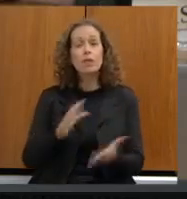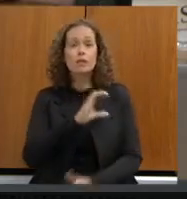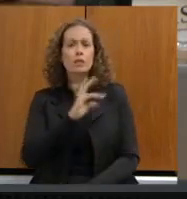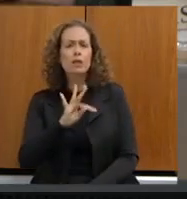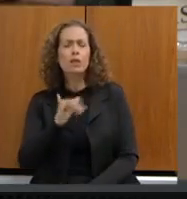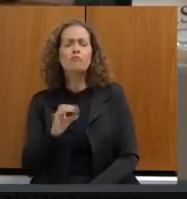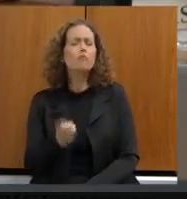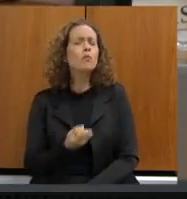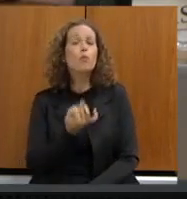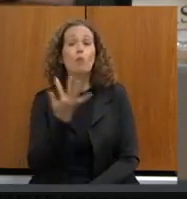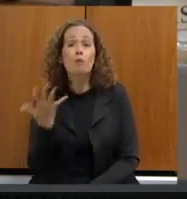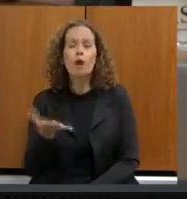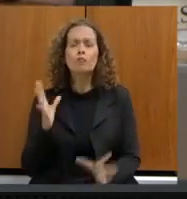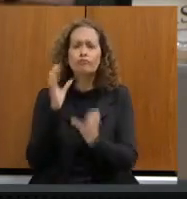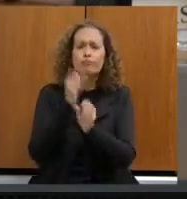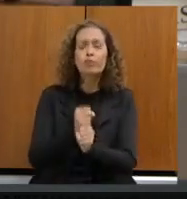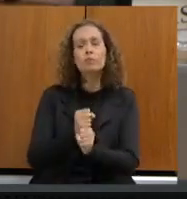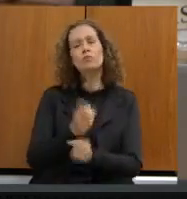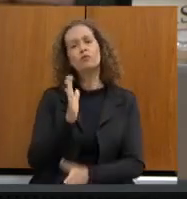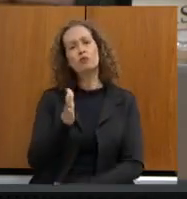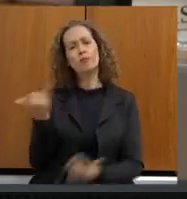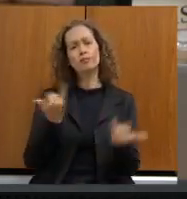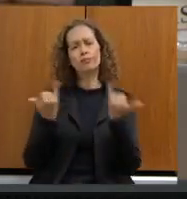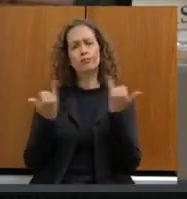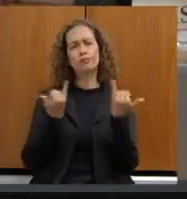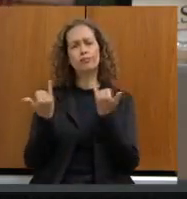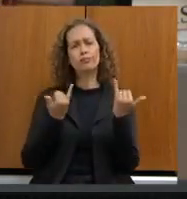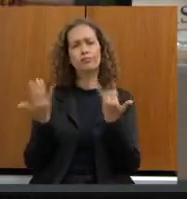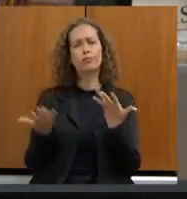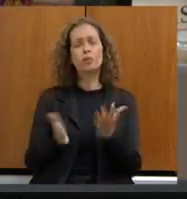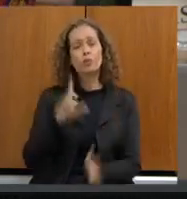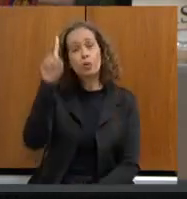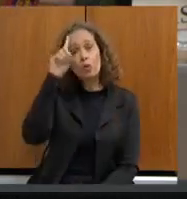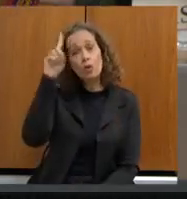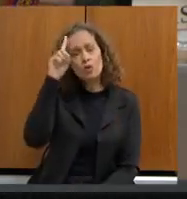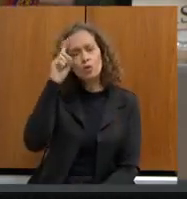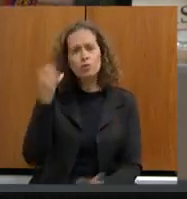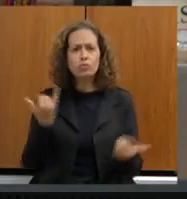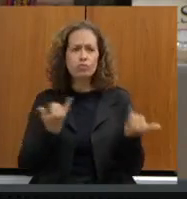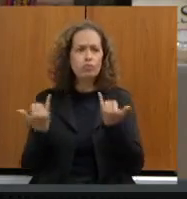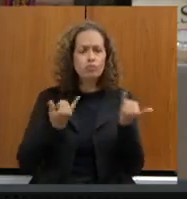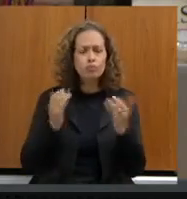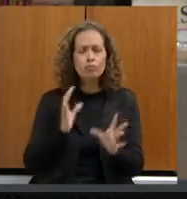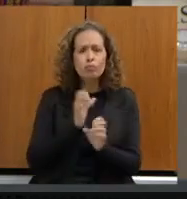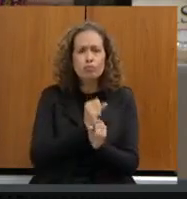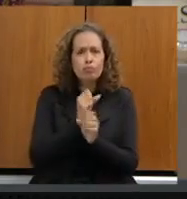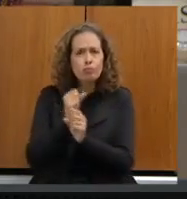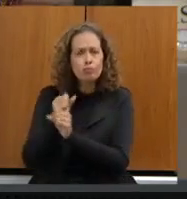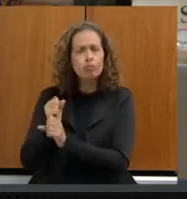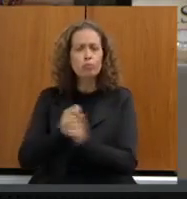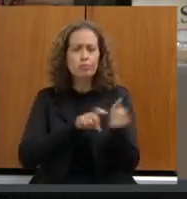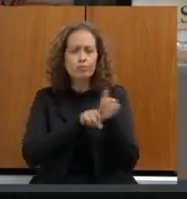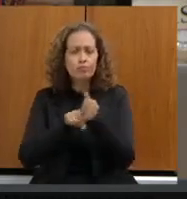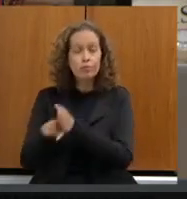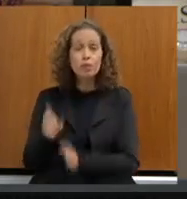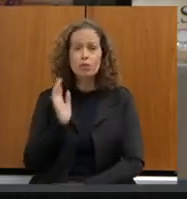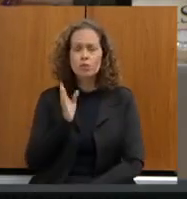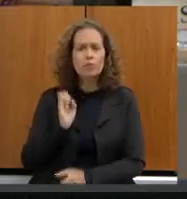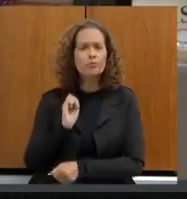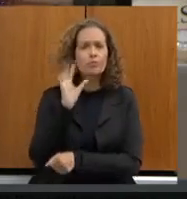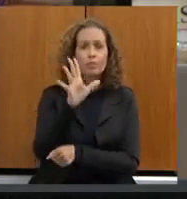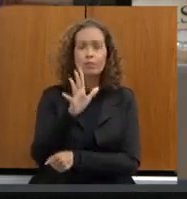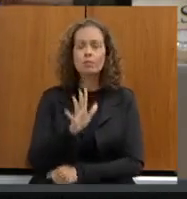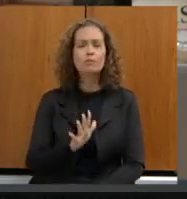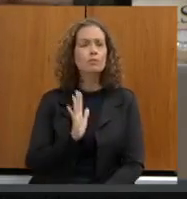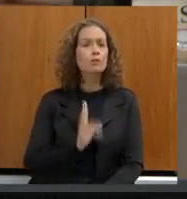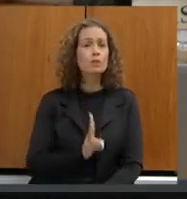CTI então todos esses dados e interessante que os nossos homens como eles eram de anos a gente o Nossa projeção ela tava sempre 15